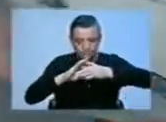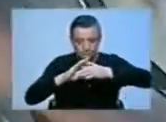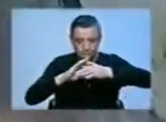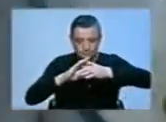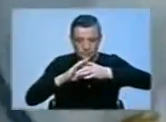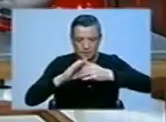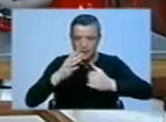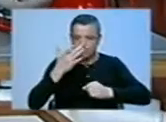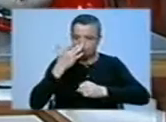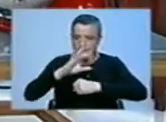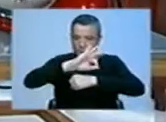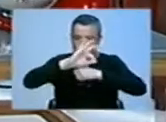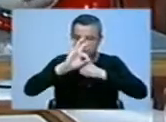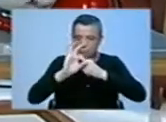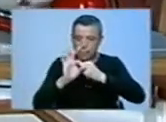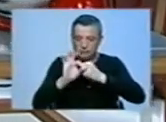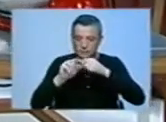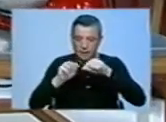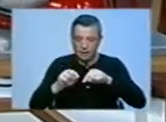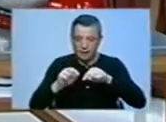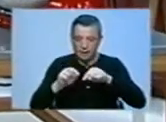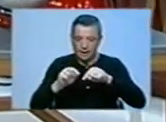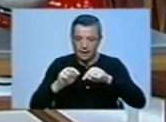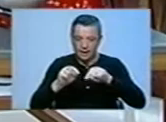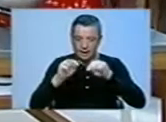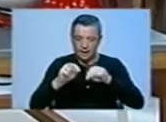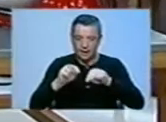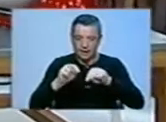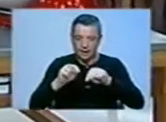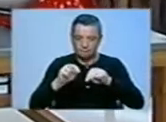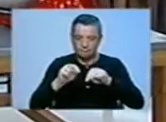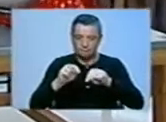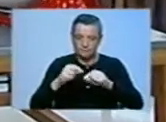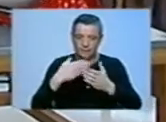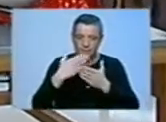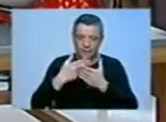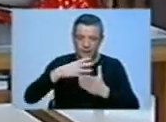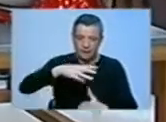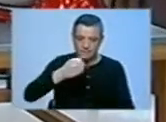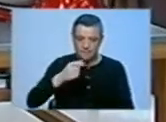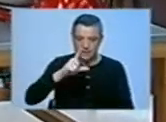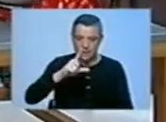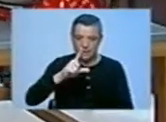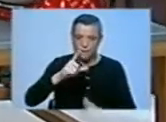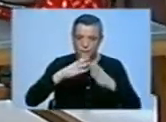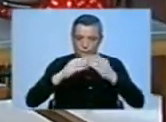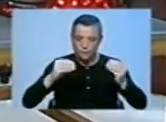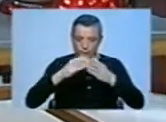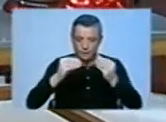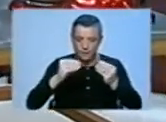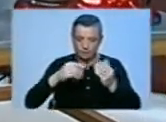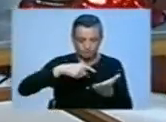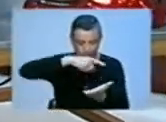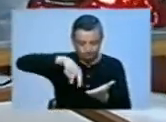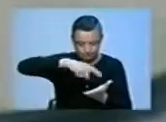framboesas depois com esse creme de requeijão que vamos preparar este fica quase 11 mil folhas skype vai tentar começar a bater as